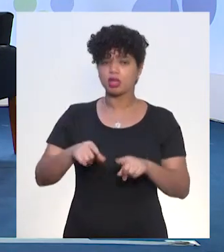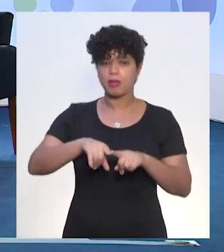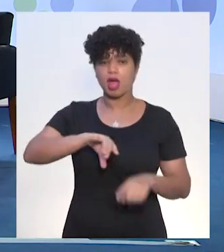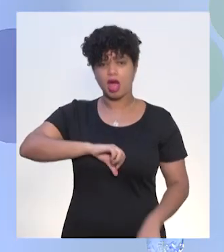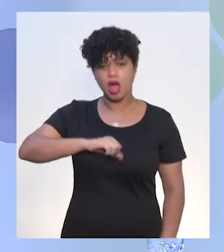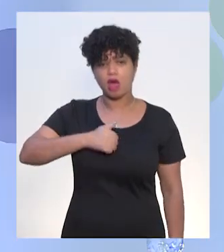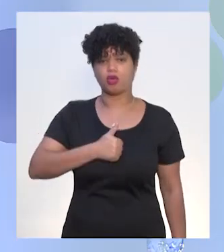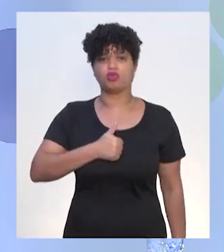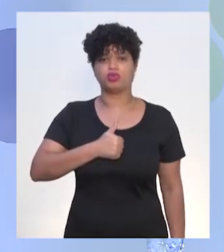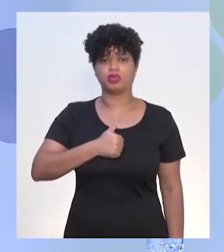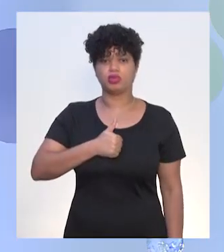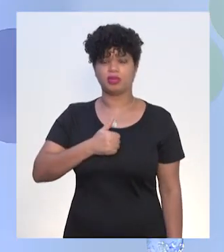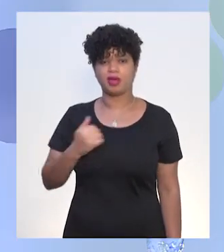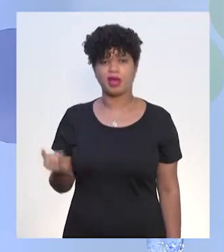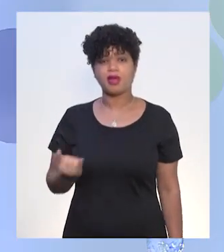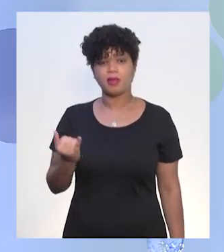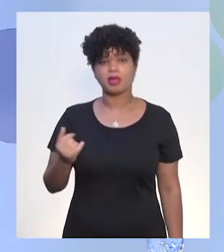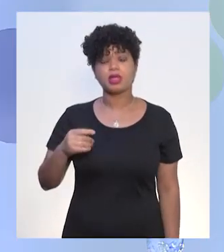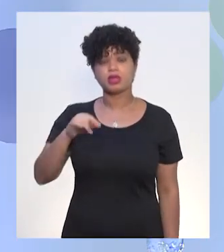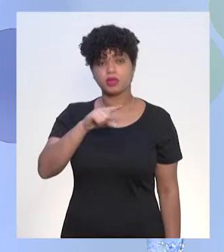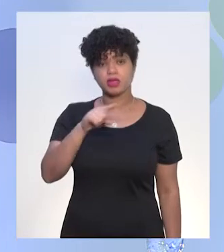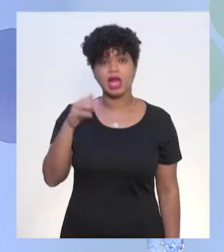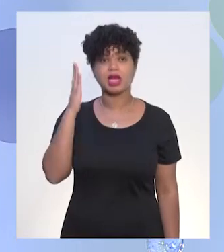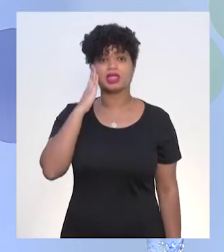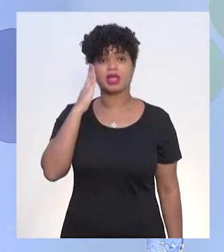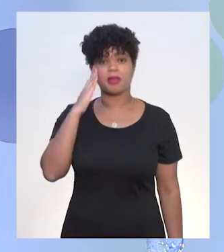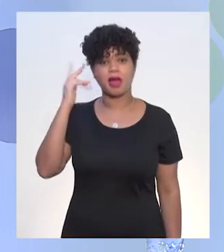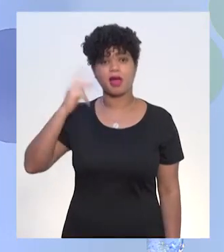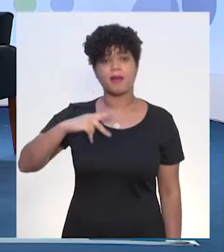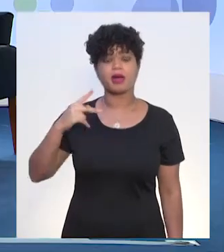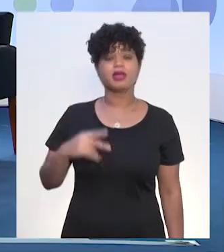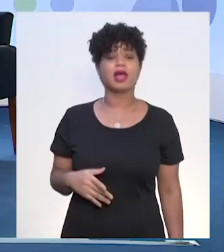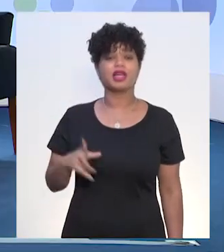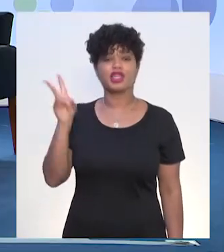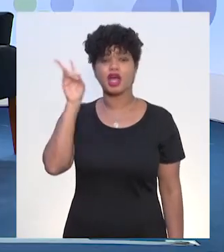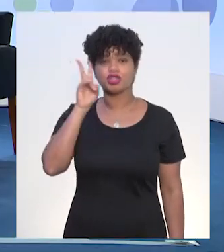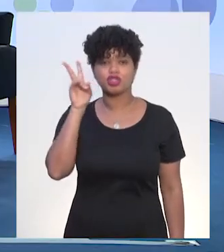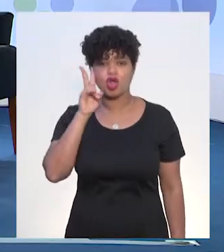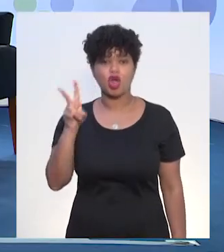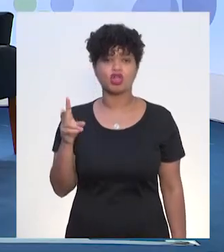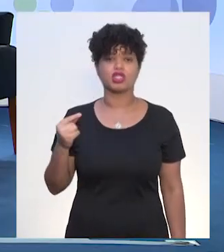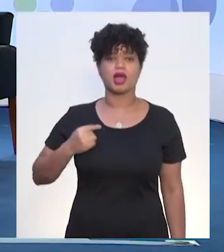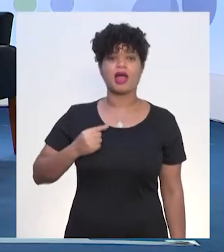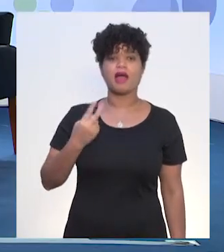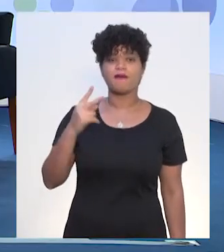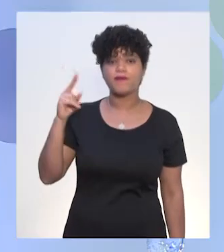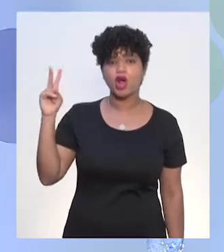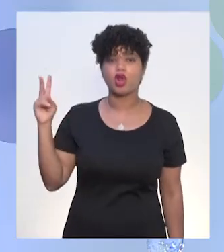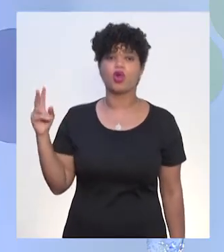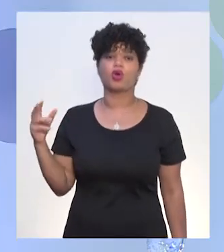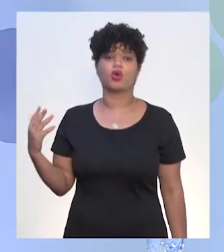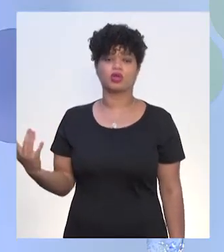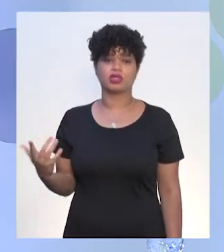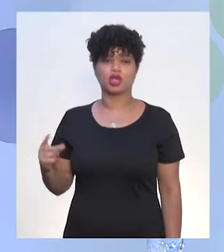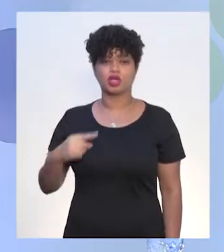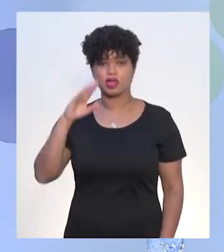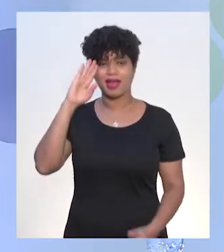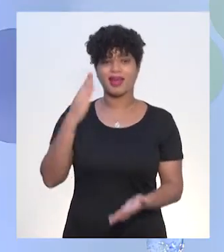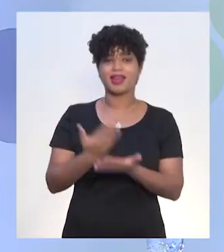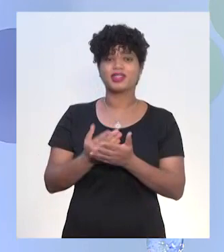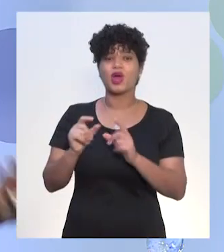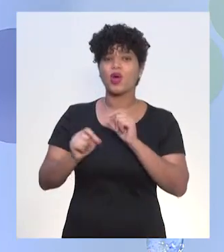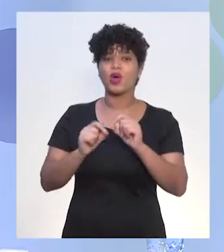também né porque quando a gente sabe quem a gente a nossa história os nossos valores as nossas crenças